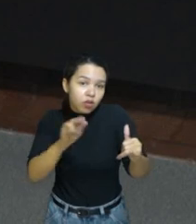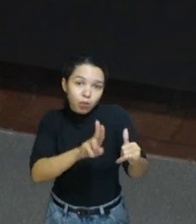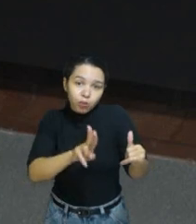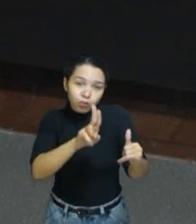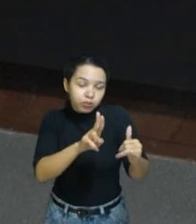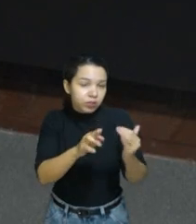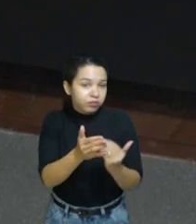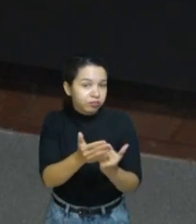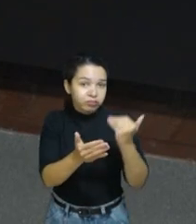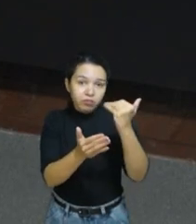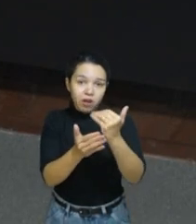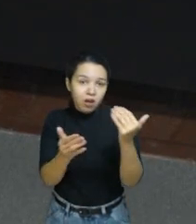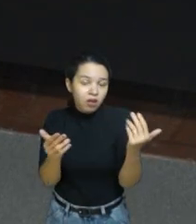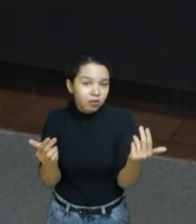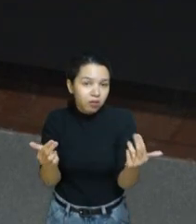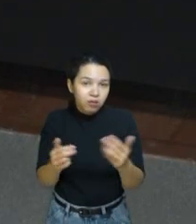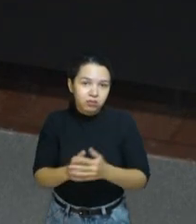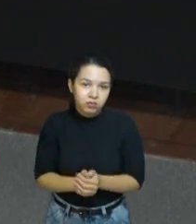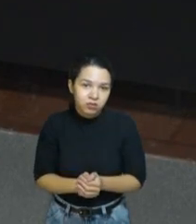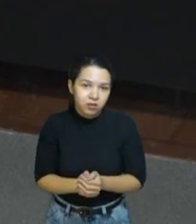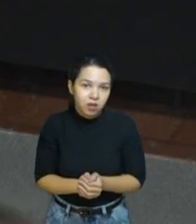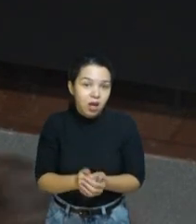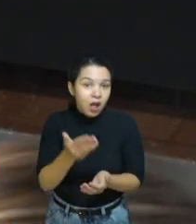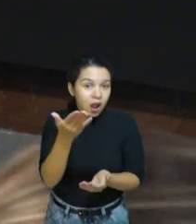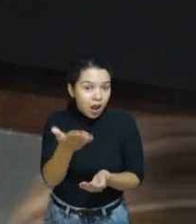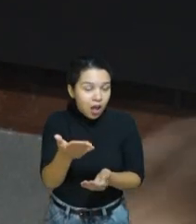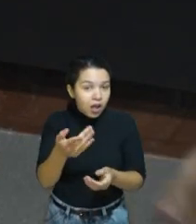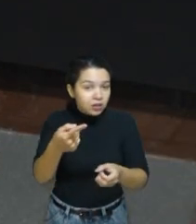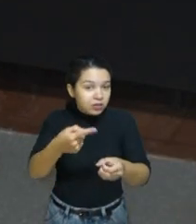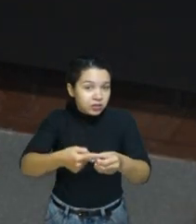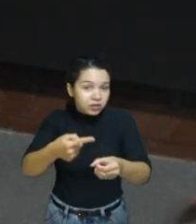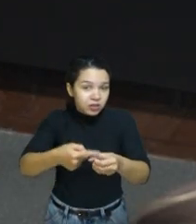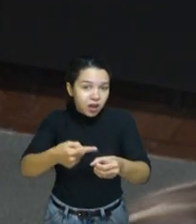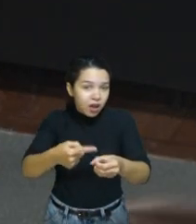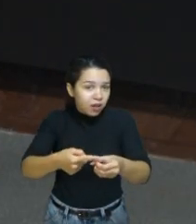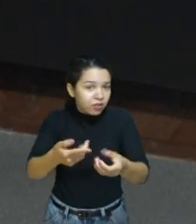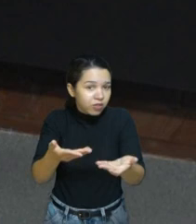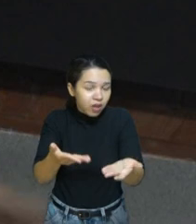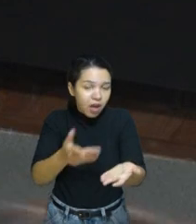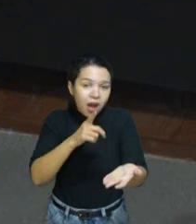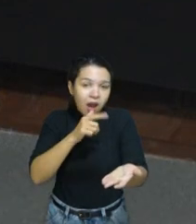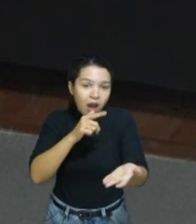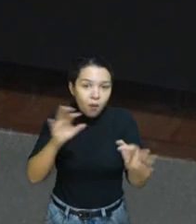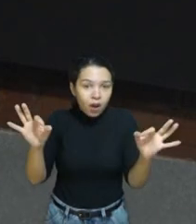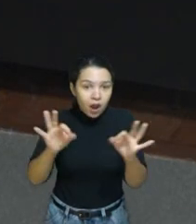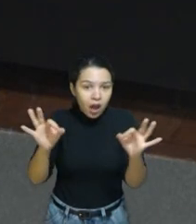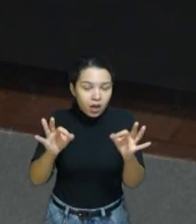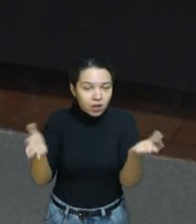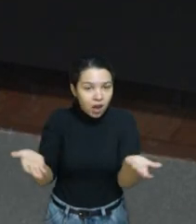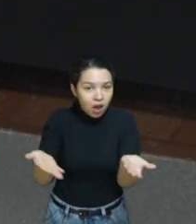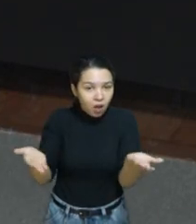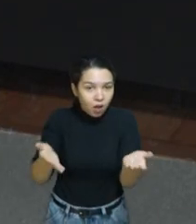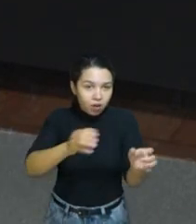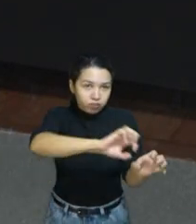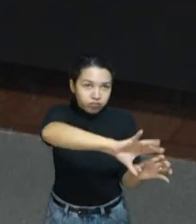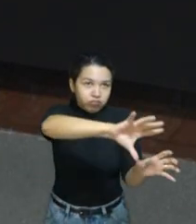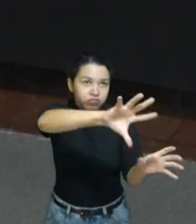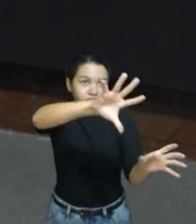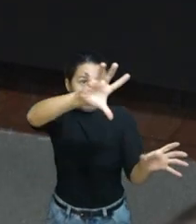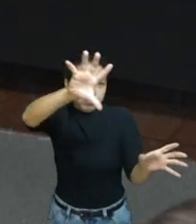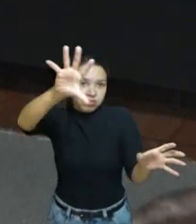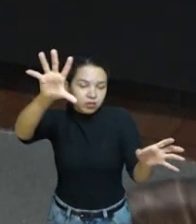numa região que nem devia aquela cidade existir, totalmente artificialmente, numa área que nunca teve água. Né? Que causou um